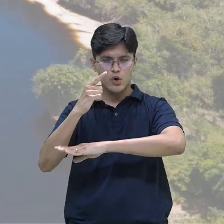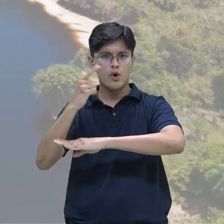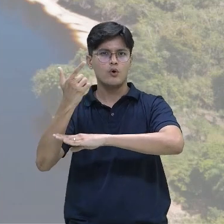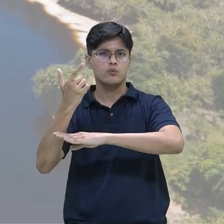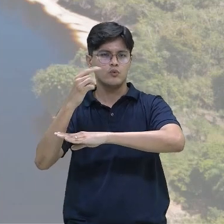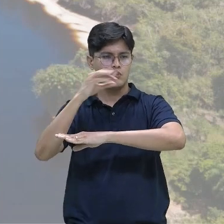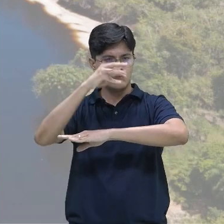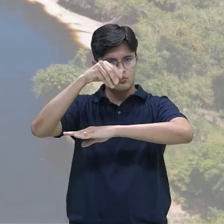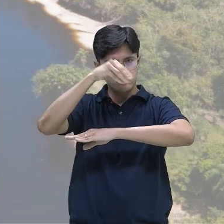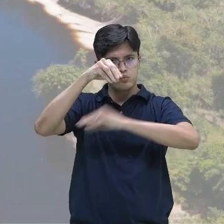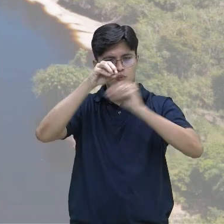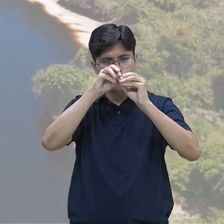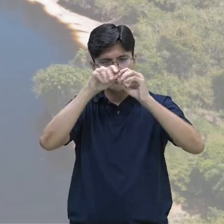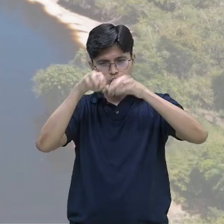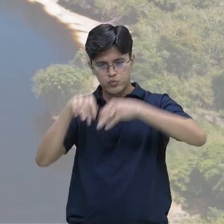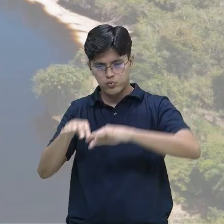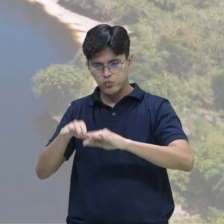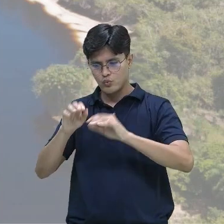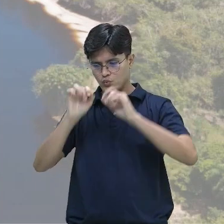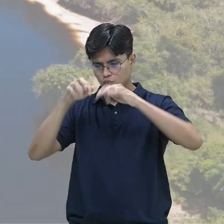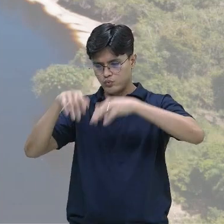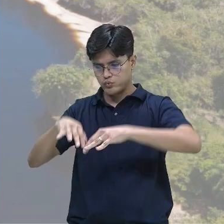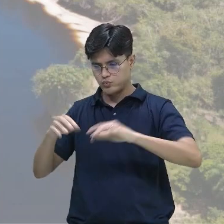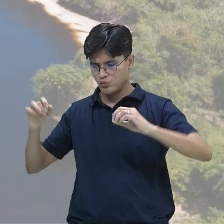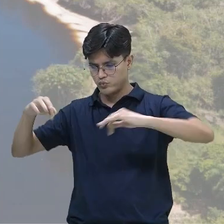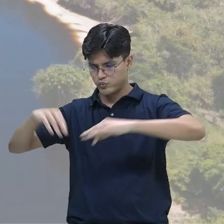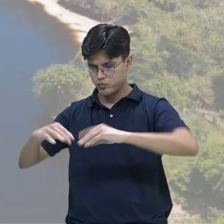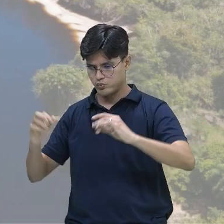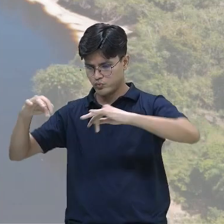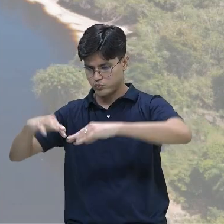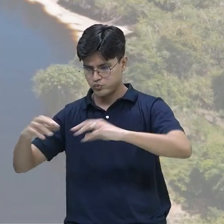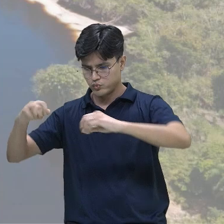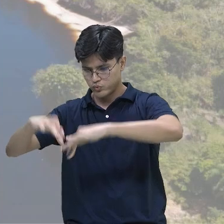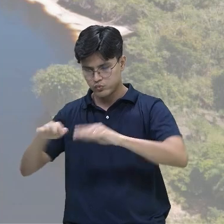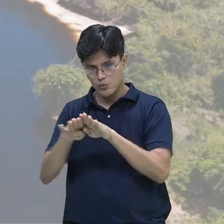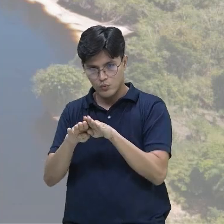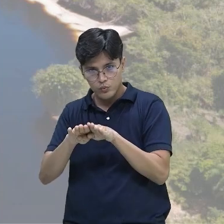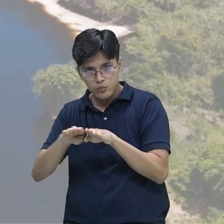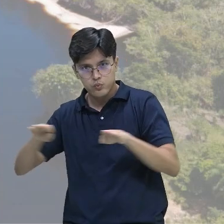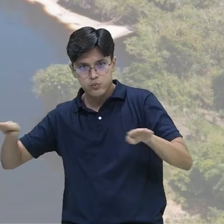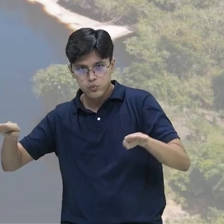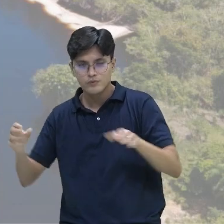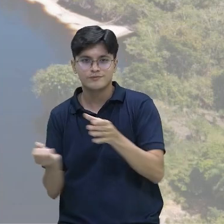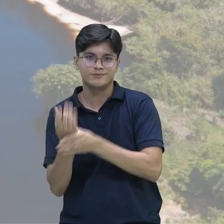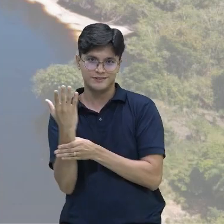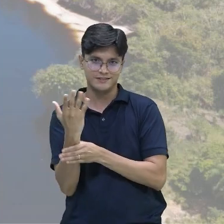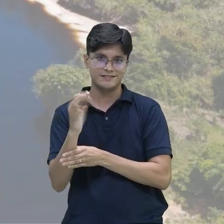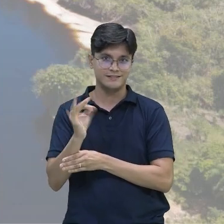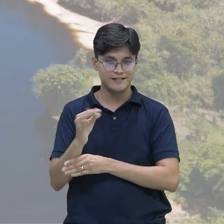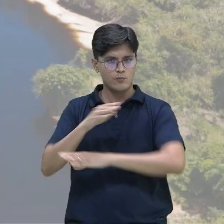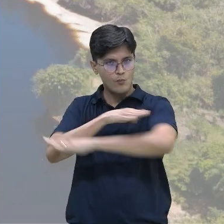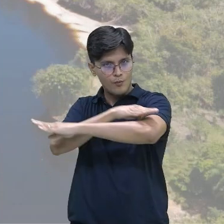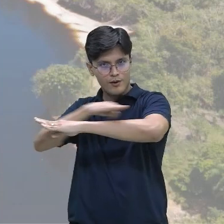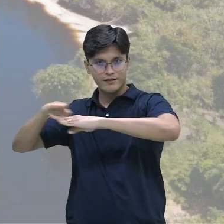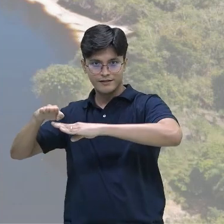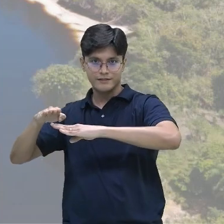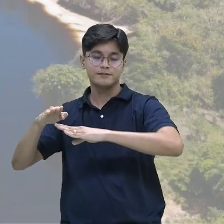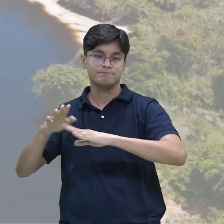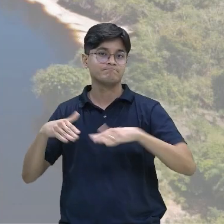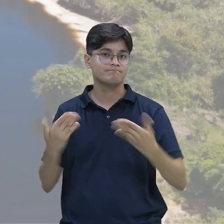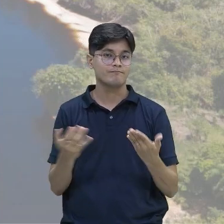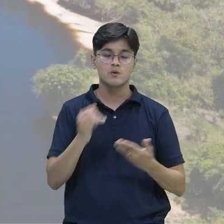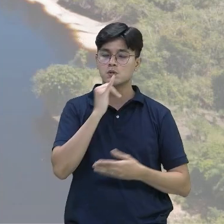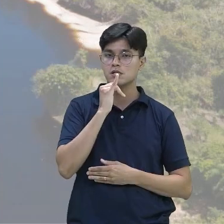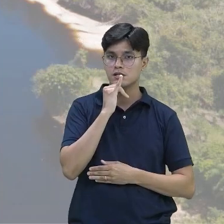ser perdido aqui das montanhas e dos planaltos. Então, imaginem aí essa montanha,